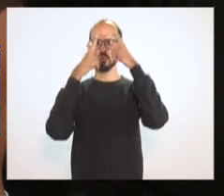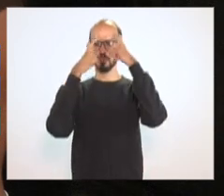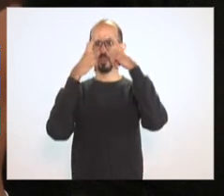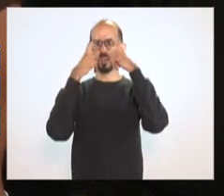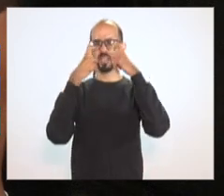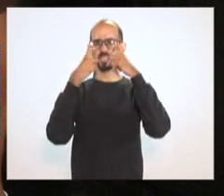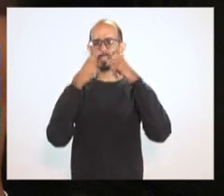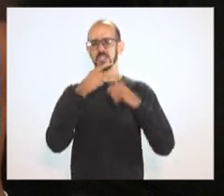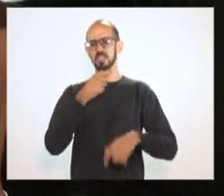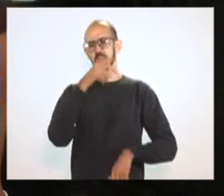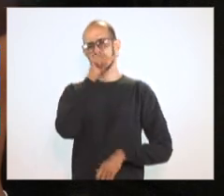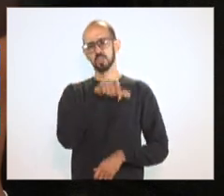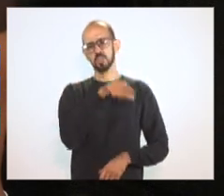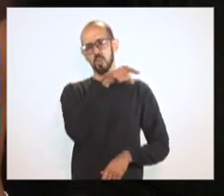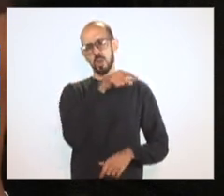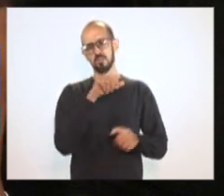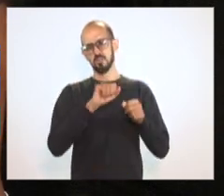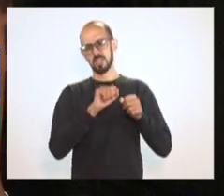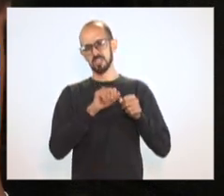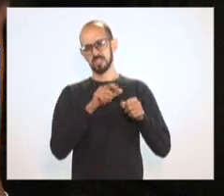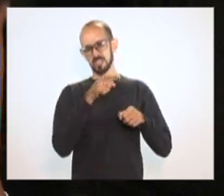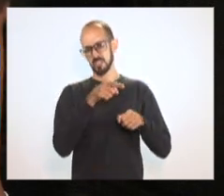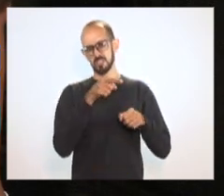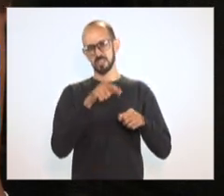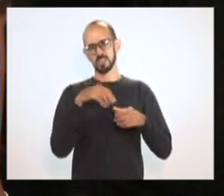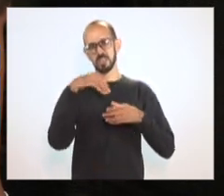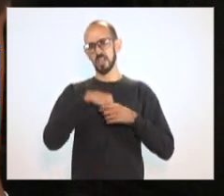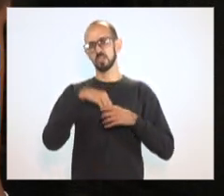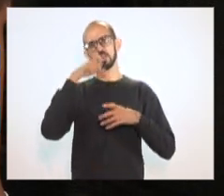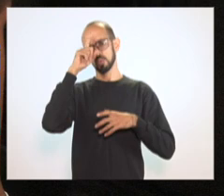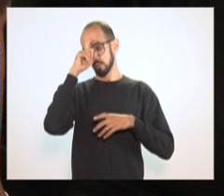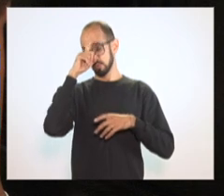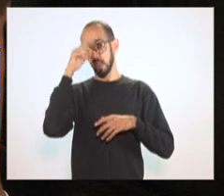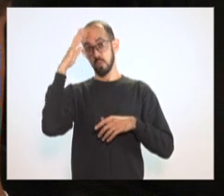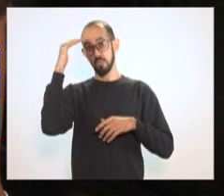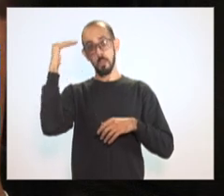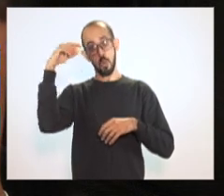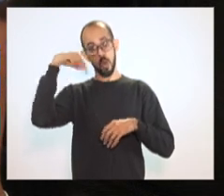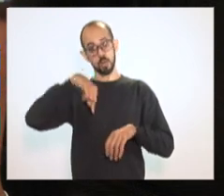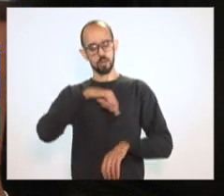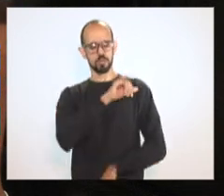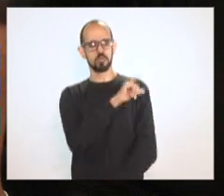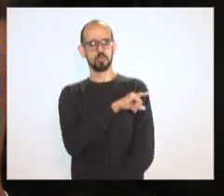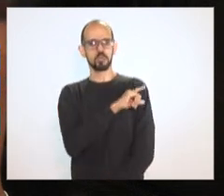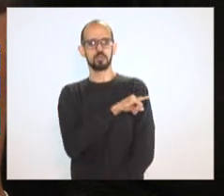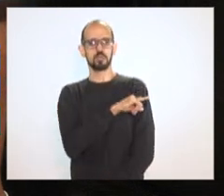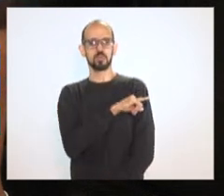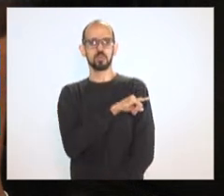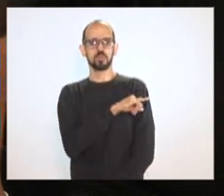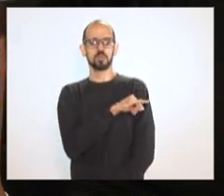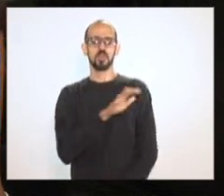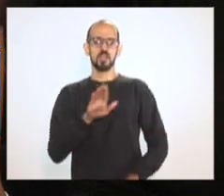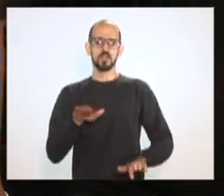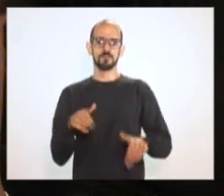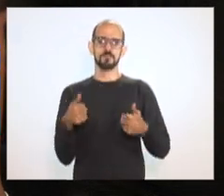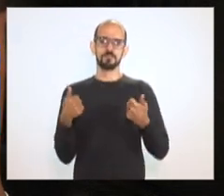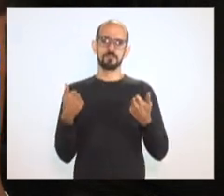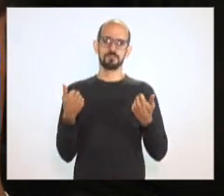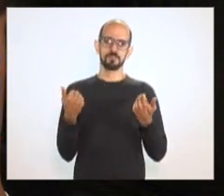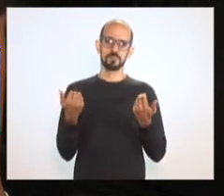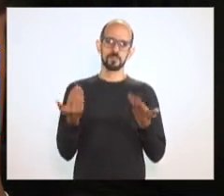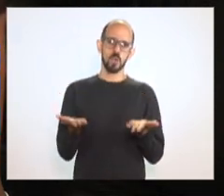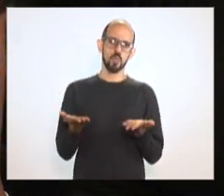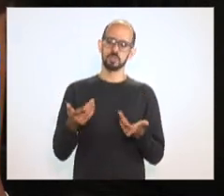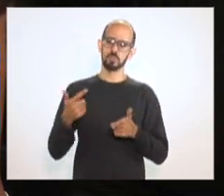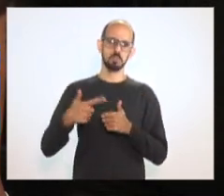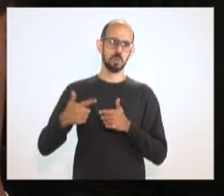fazia com as mulheres dentro de uma maternidade famosa aqui do Rio de Janeiro então essa questão ela não